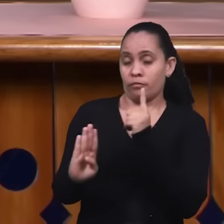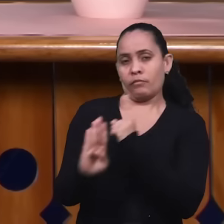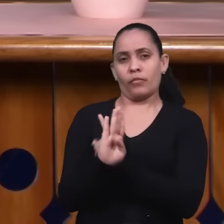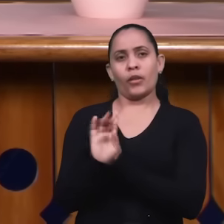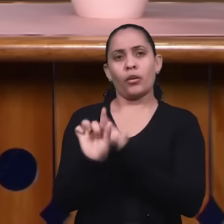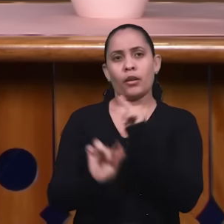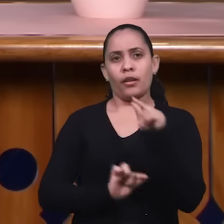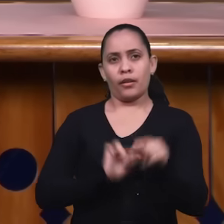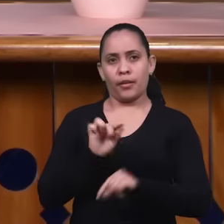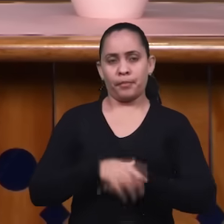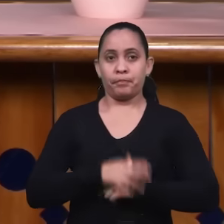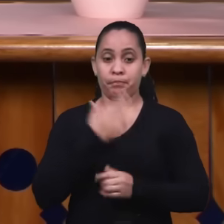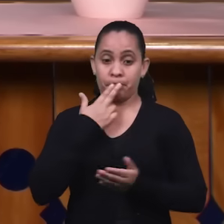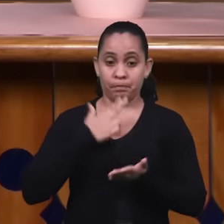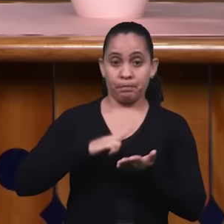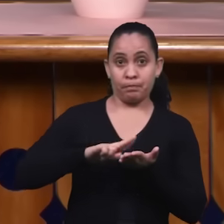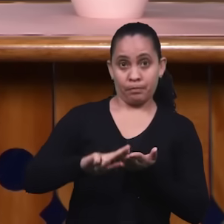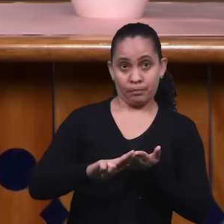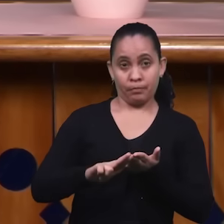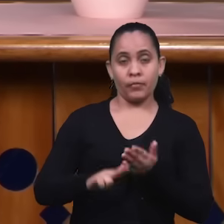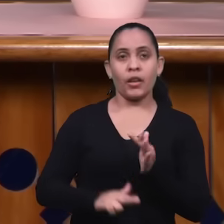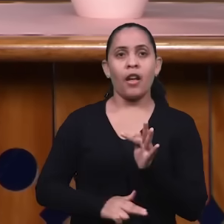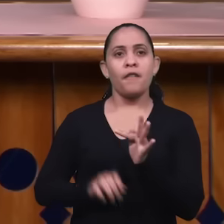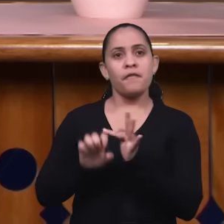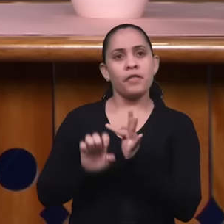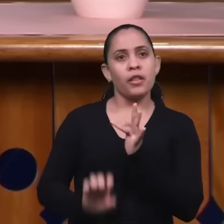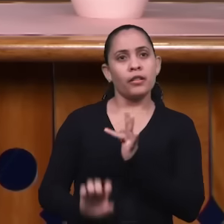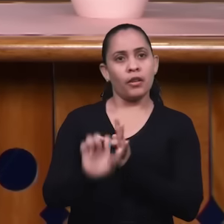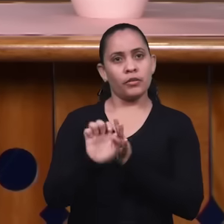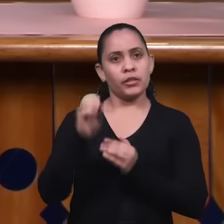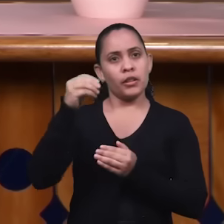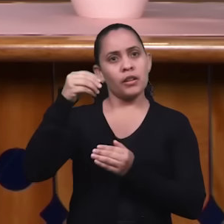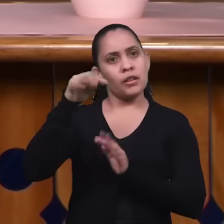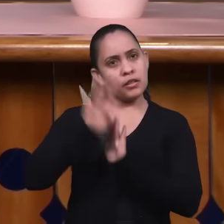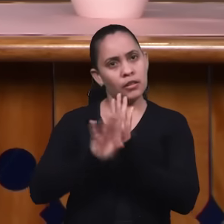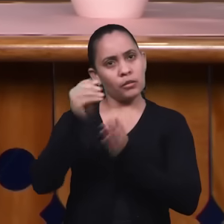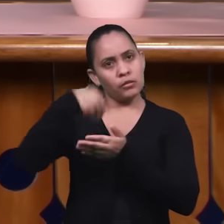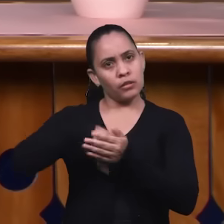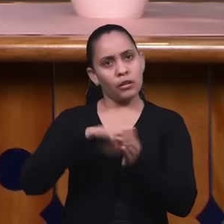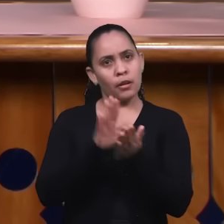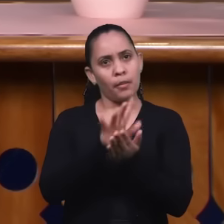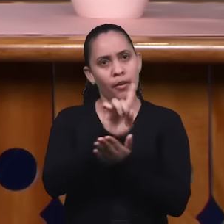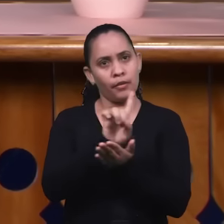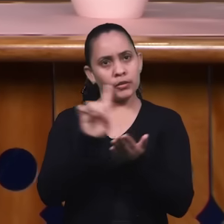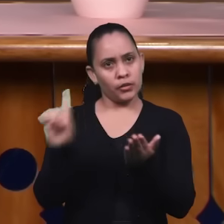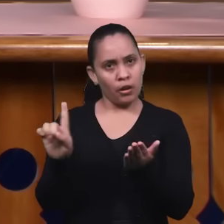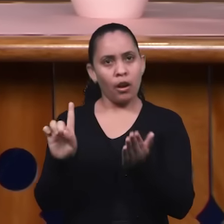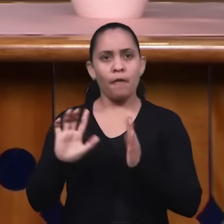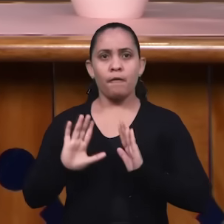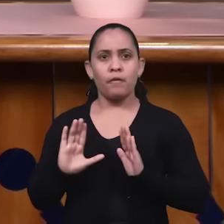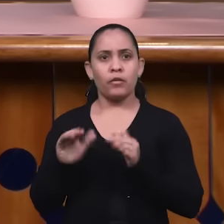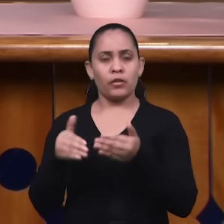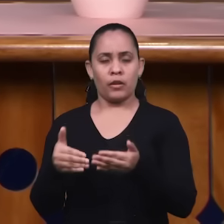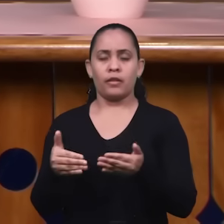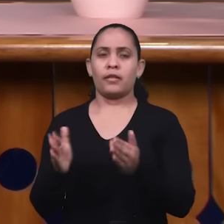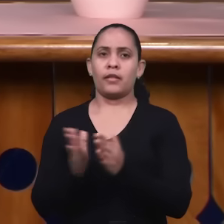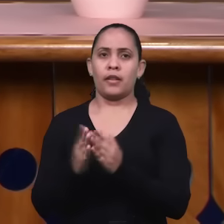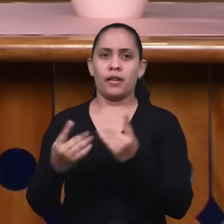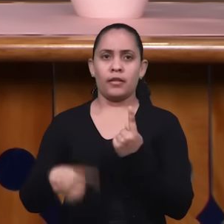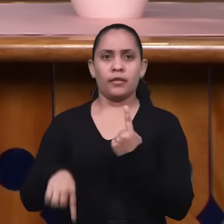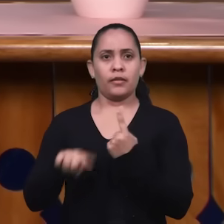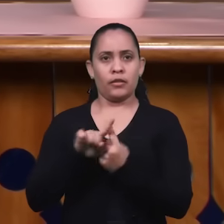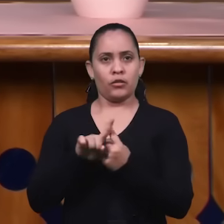a carta a Filadélfia. E esse texto ele está inserido nessa carta à igreja de Filadélfia, que é uma